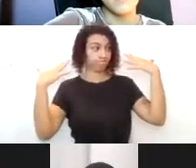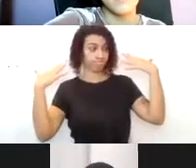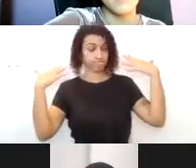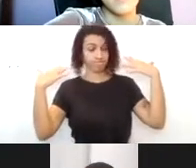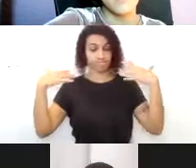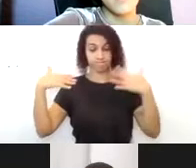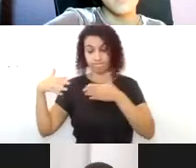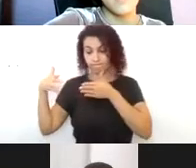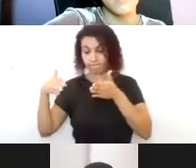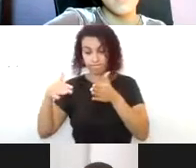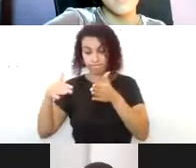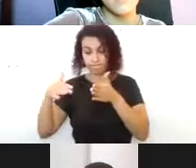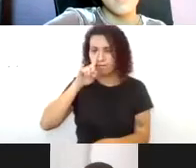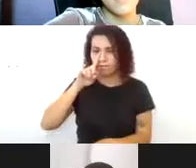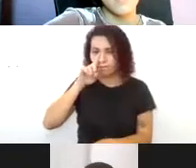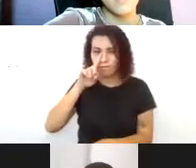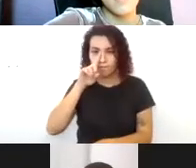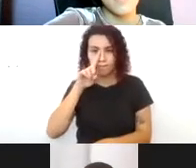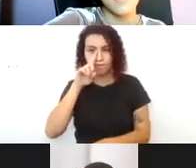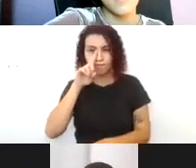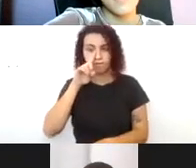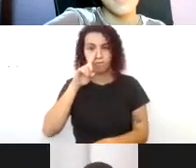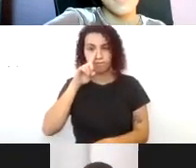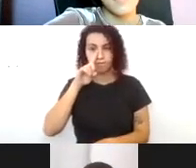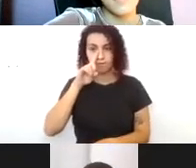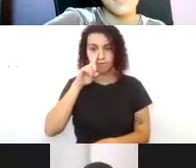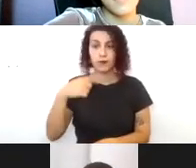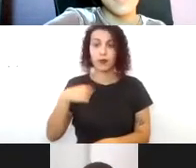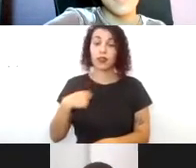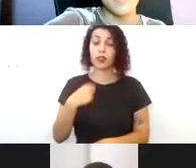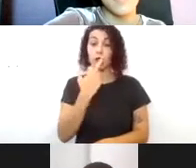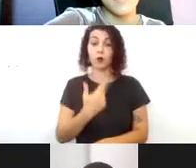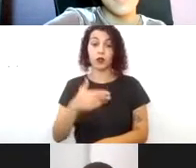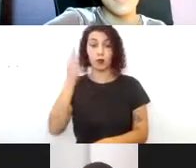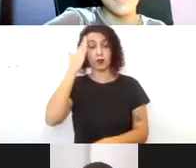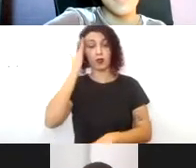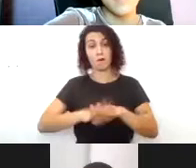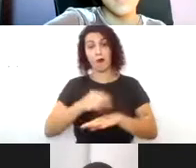esquinas eu falo mais de três línguas